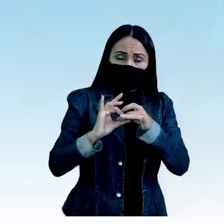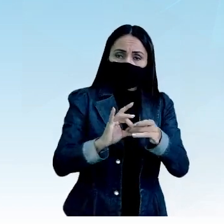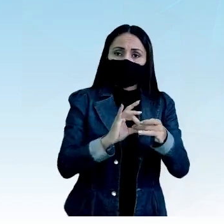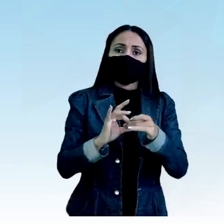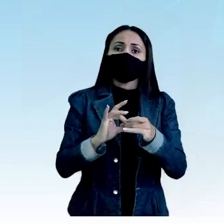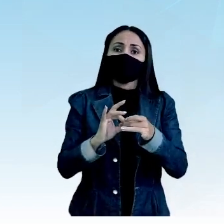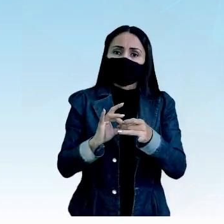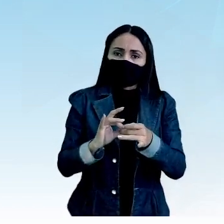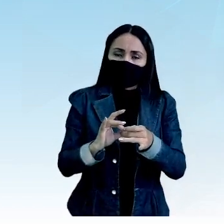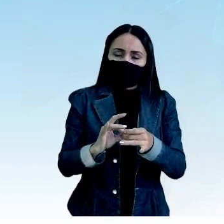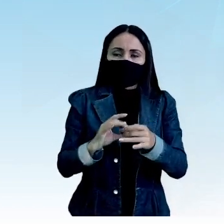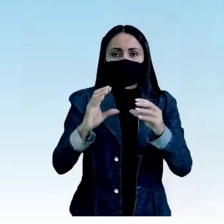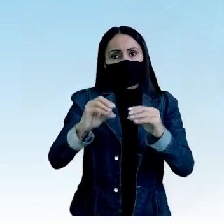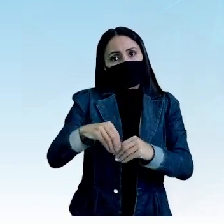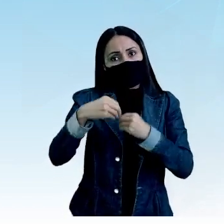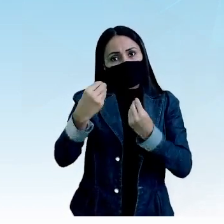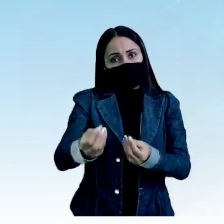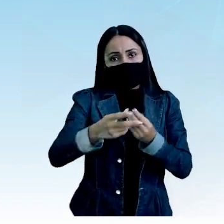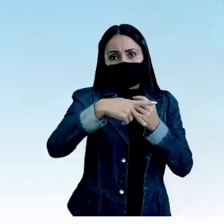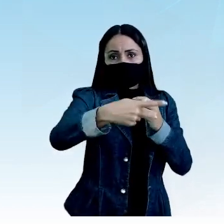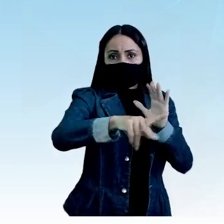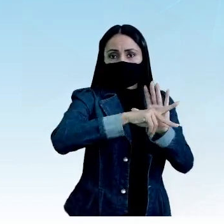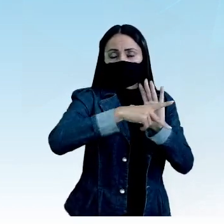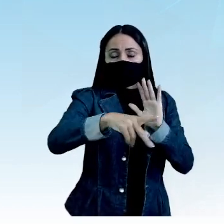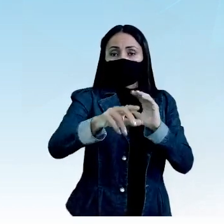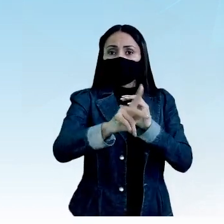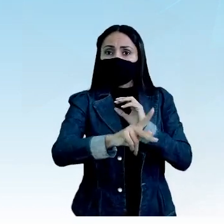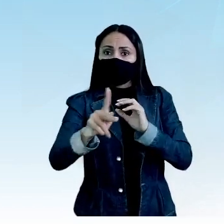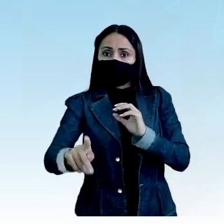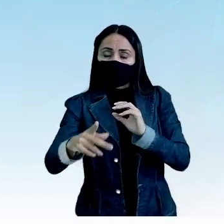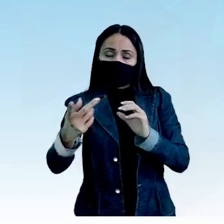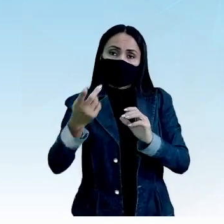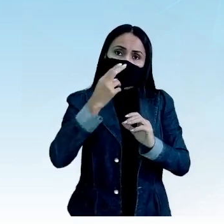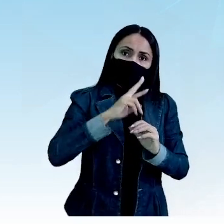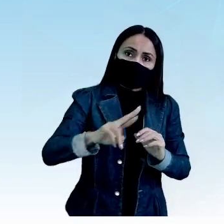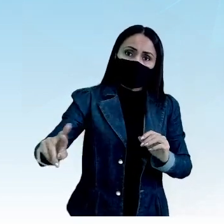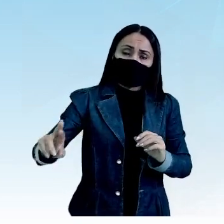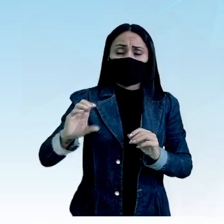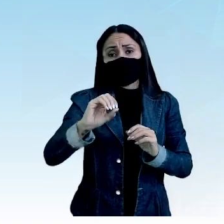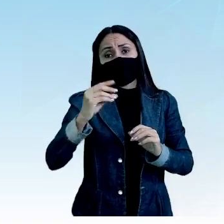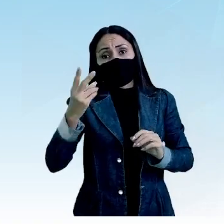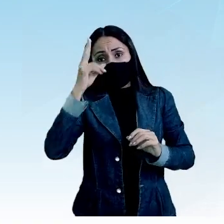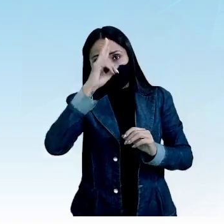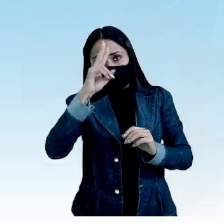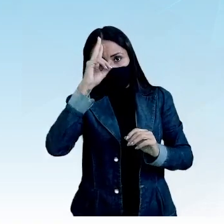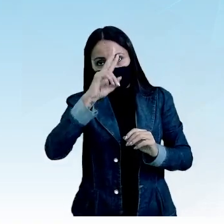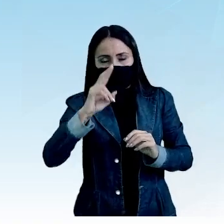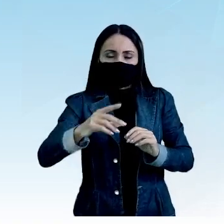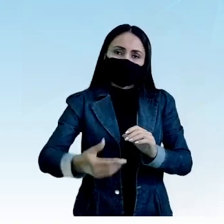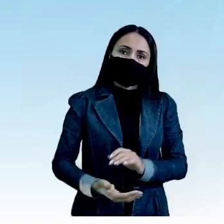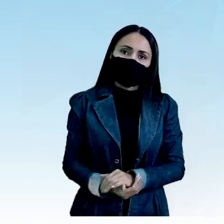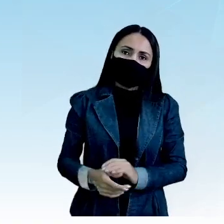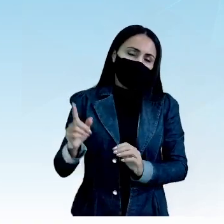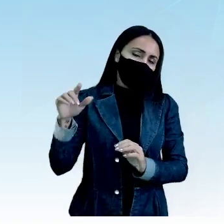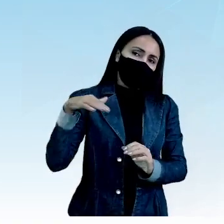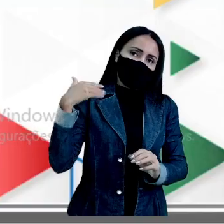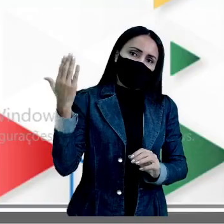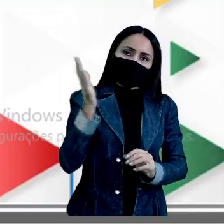exercício e entregue ao seu professor de ensino religioso ou professor de história. E vamos prosseguir, professor?